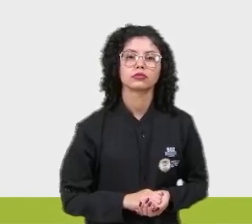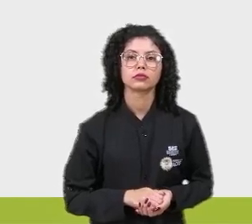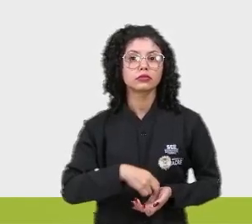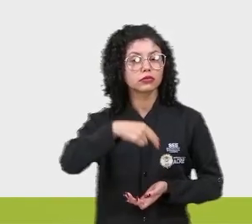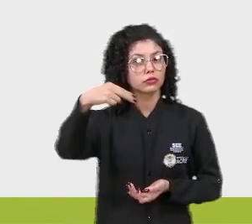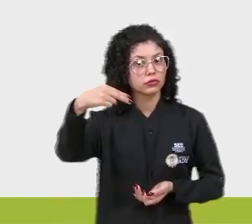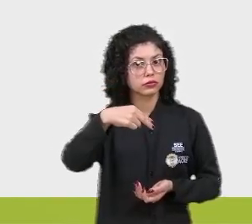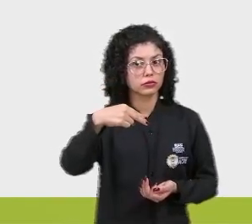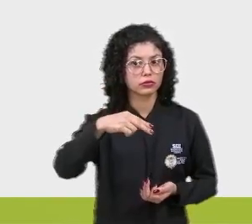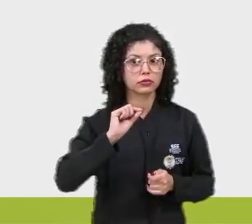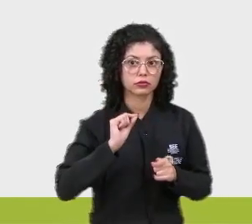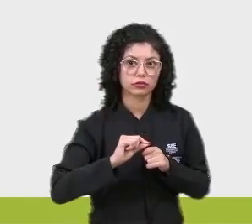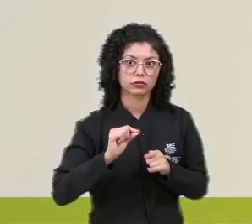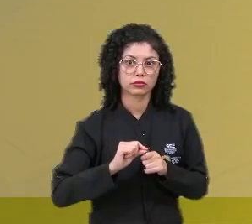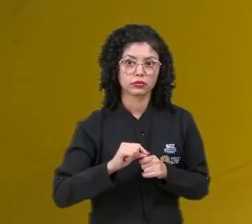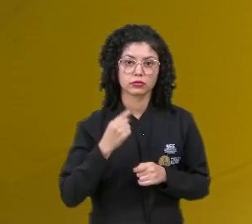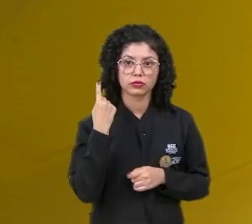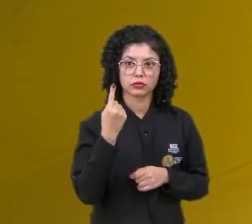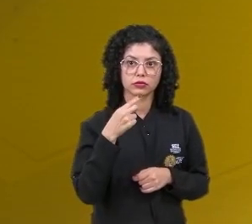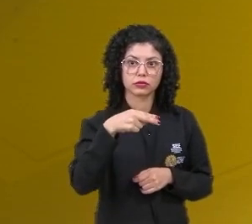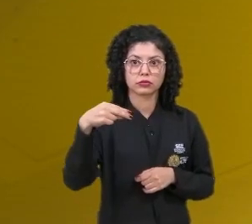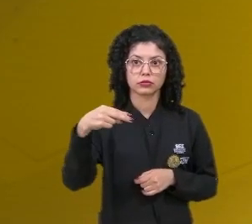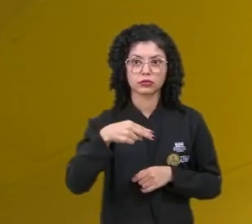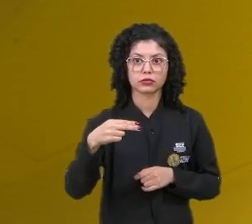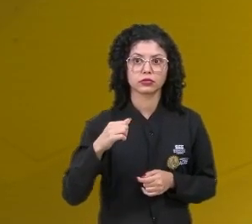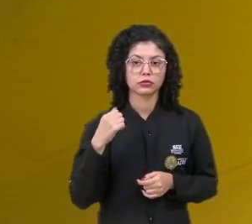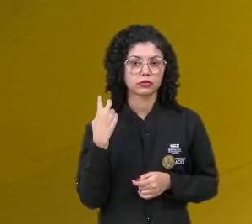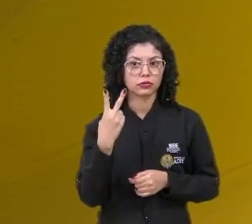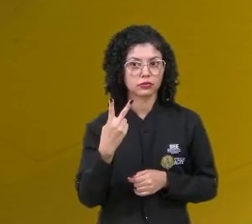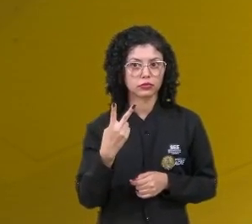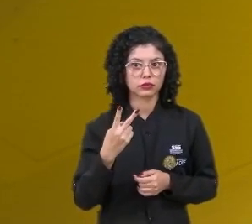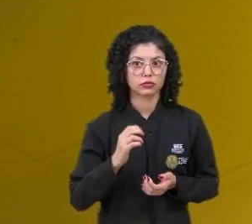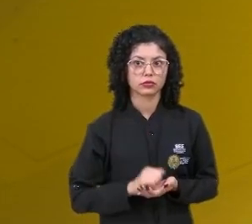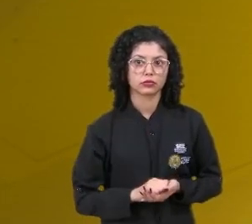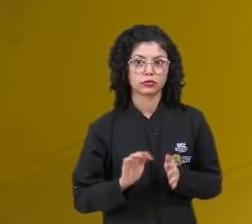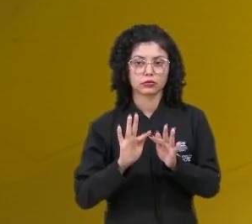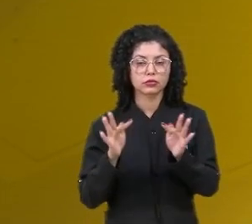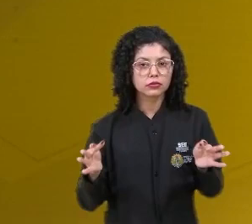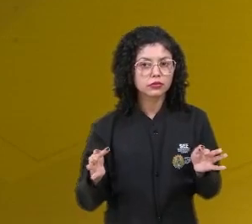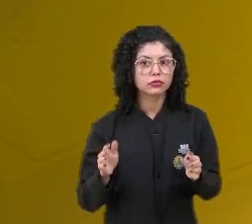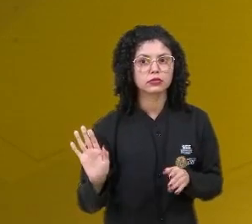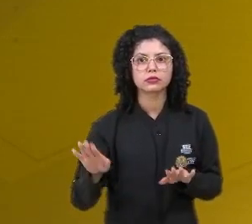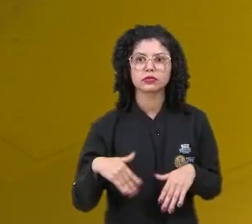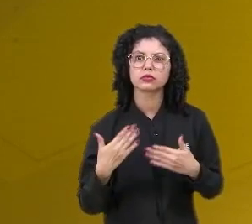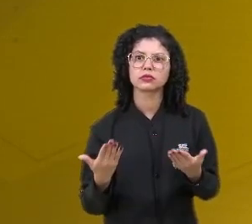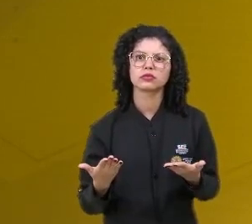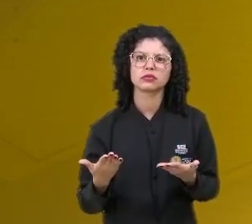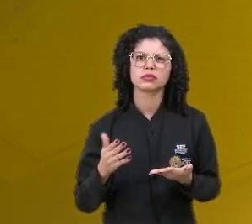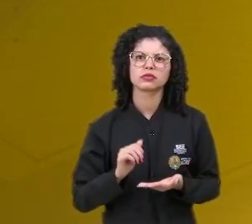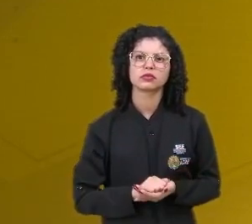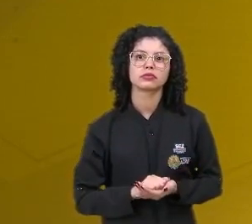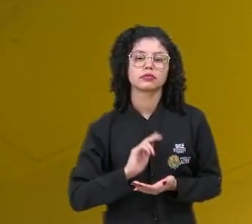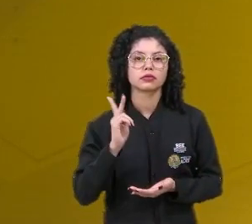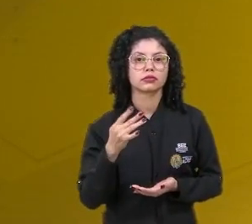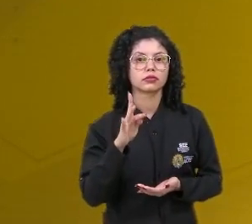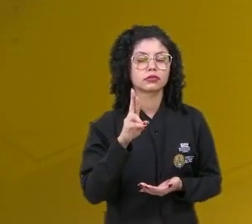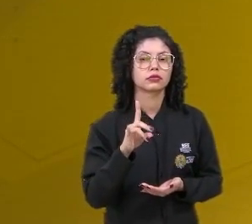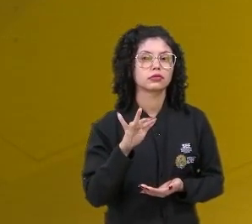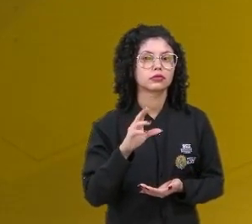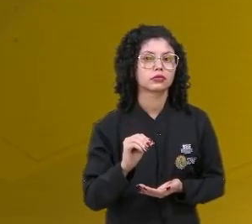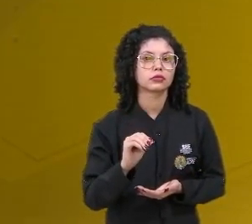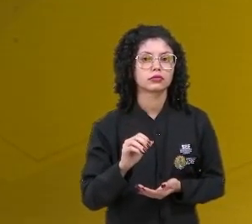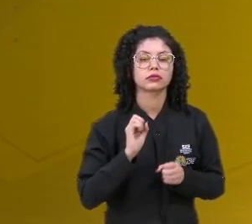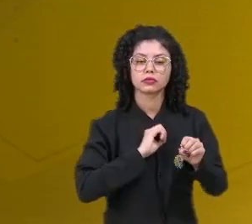ligação dupla, o carbono está fazendo uma ligação dupla e 2 ligações simples. Qual o tipo de hibridização que eu ensinei lá